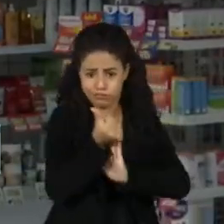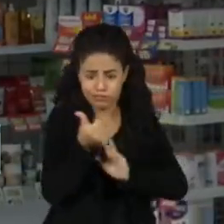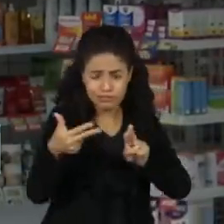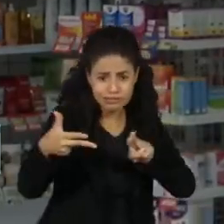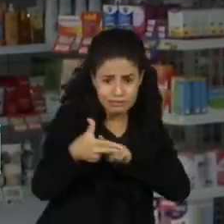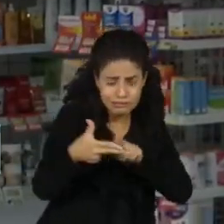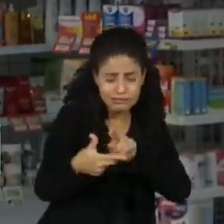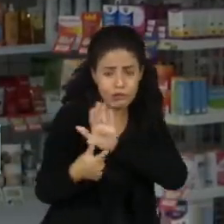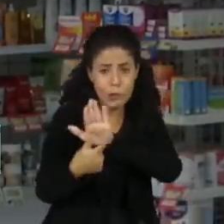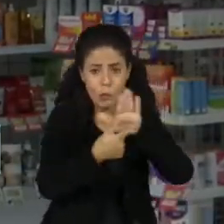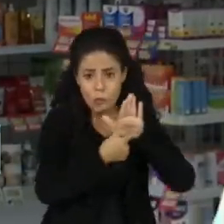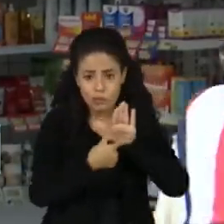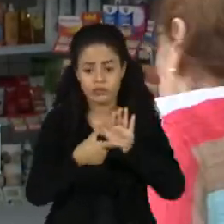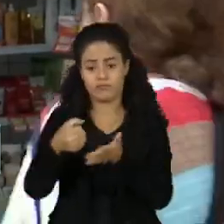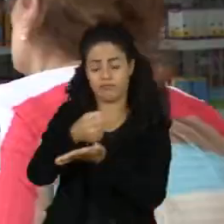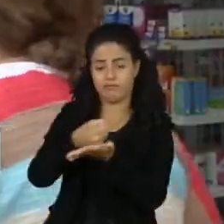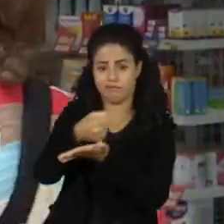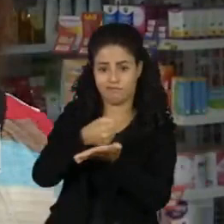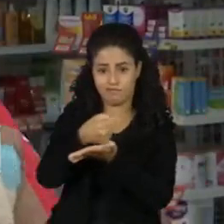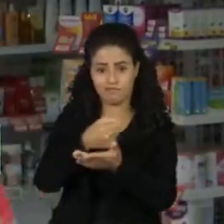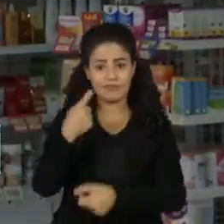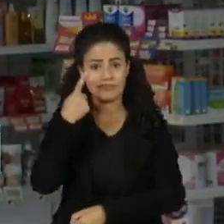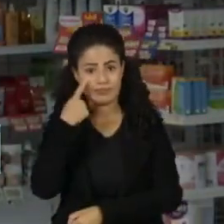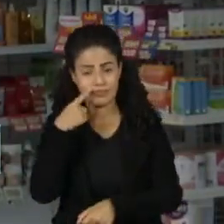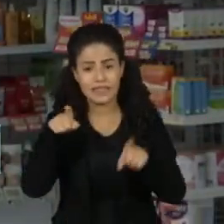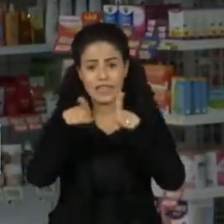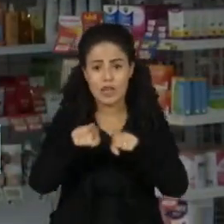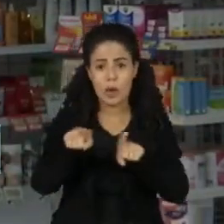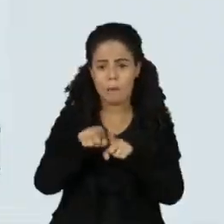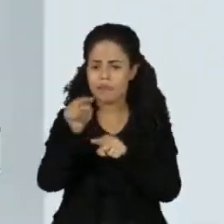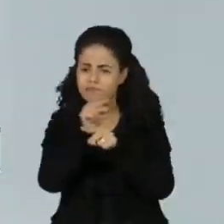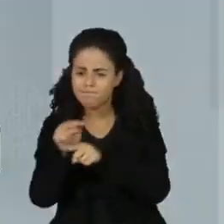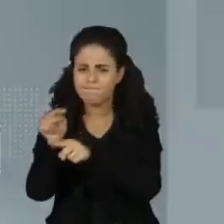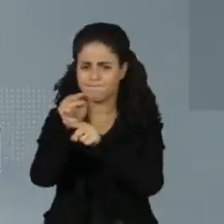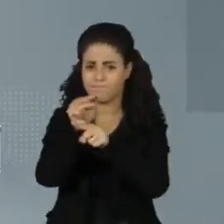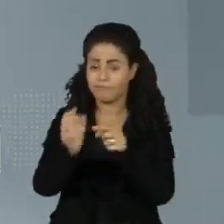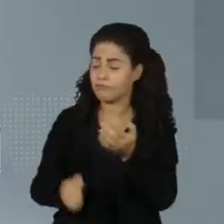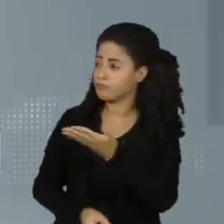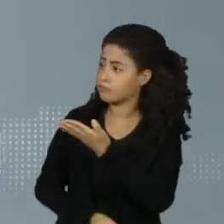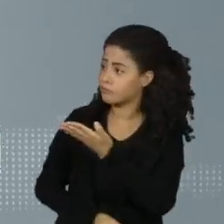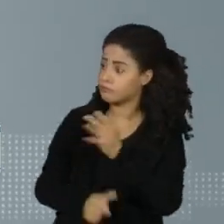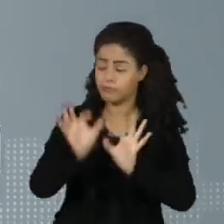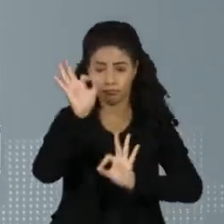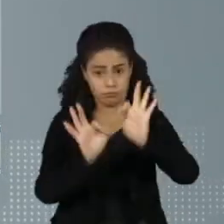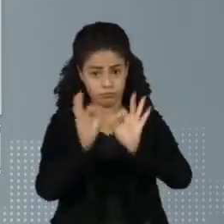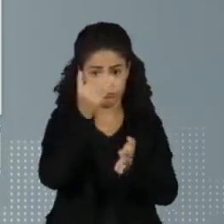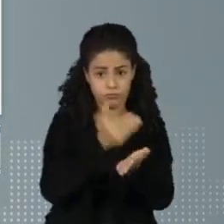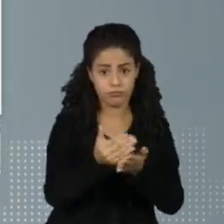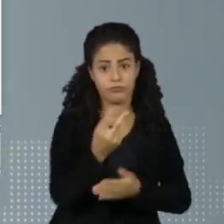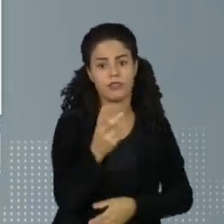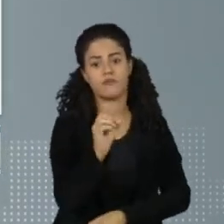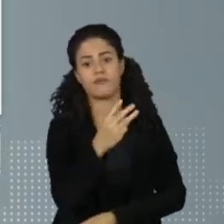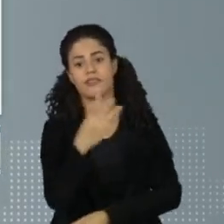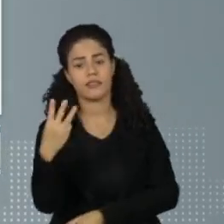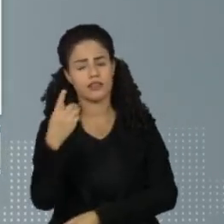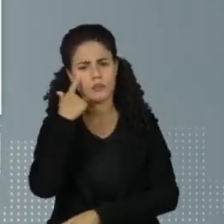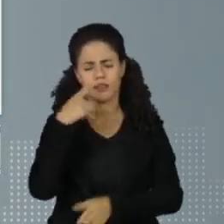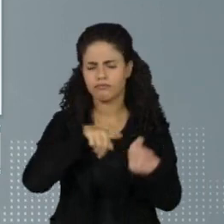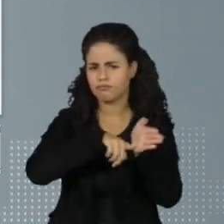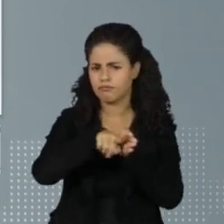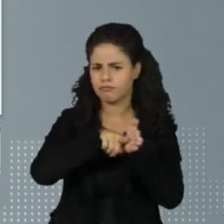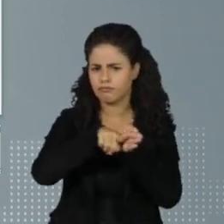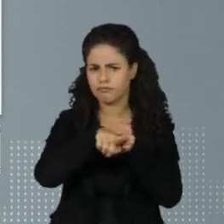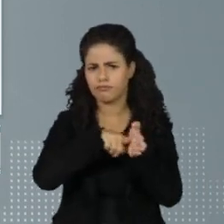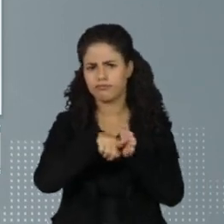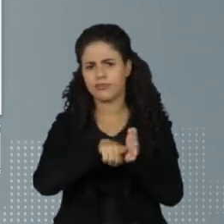de Saúde e Assistência Farmacêutica, também chamado de Cuida Brasil. O programa começou em 2003, mas a pesquisa do Cuida Brasil